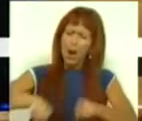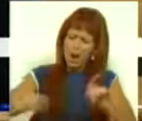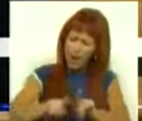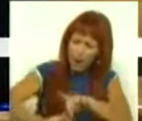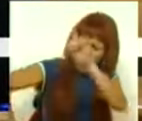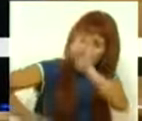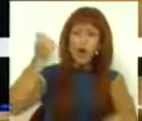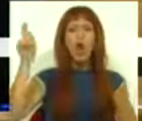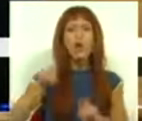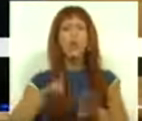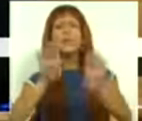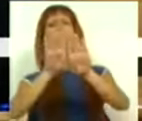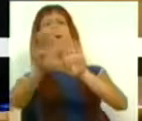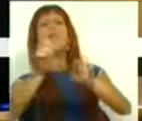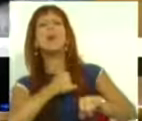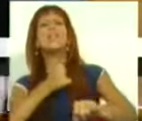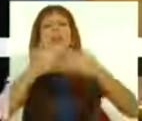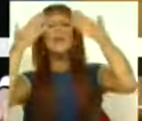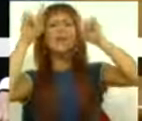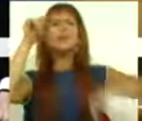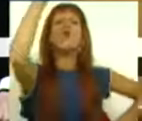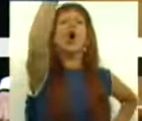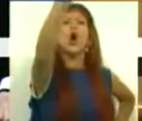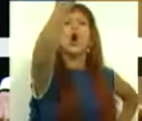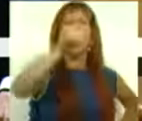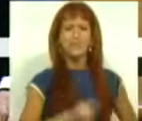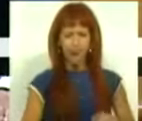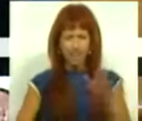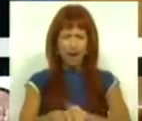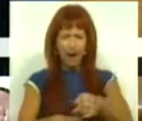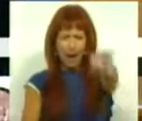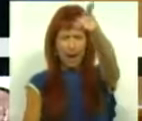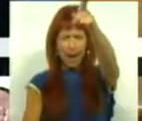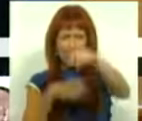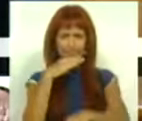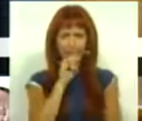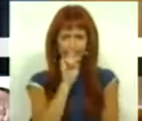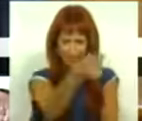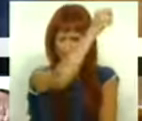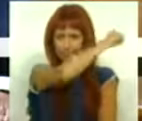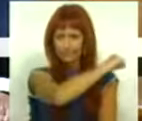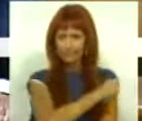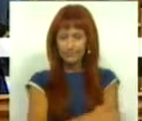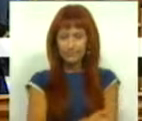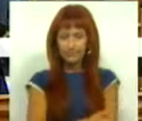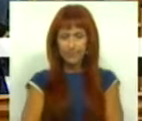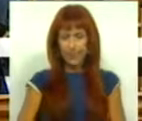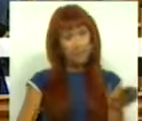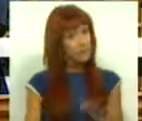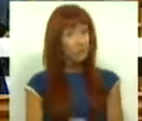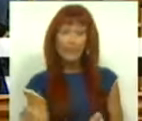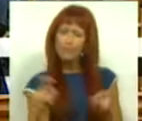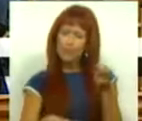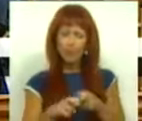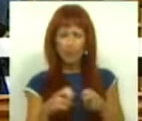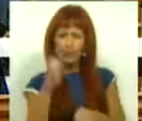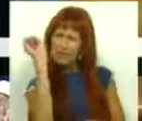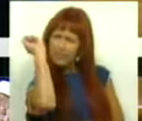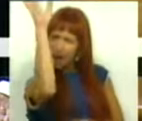que se pôs aqui à porta da Casa da Democracia, provocando as autoridades, provocando